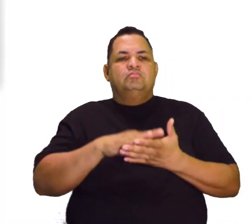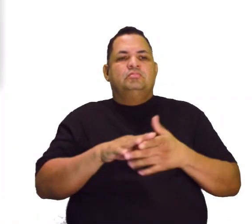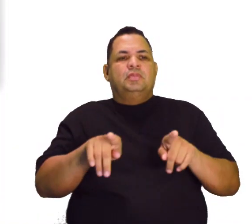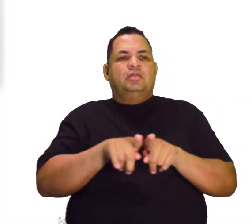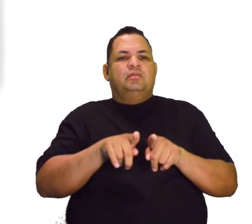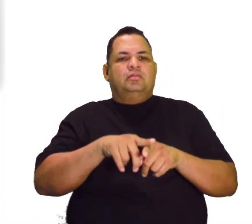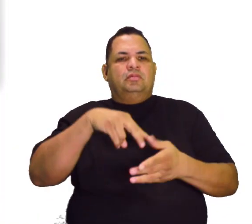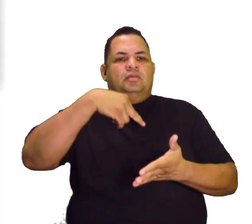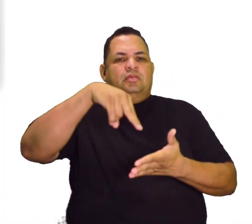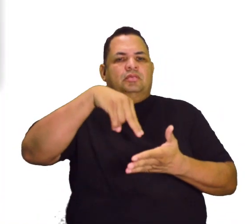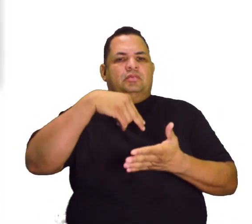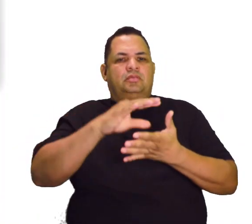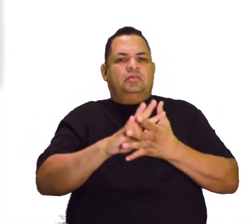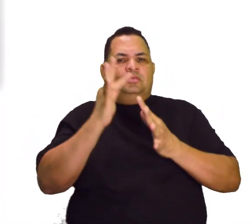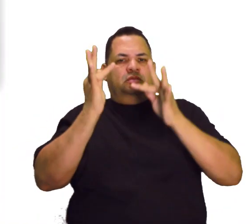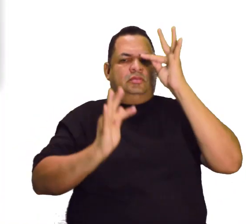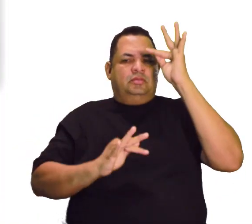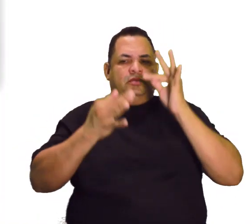abordamos sobre danças